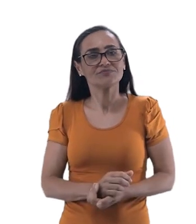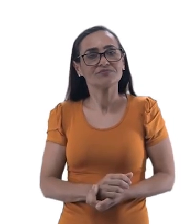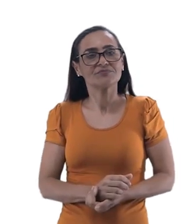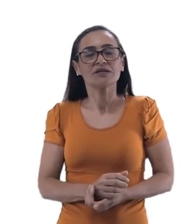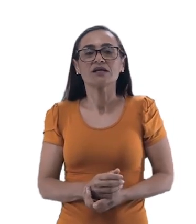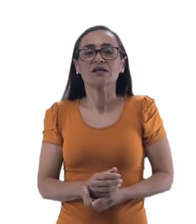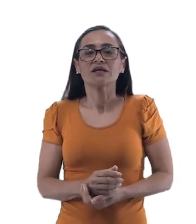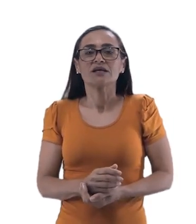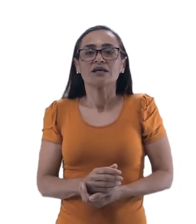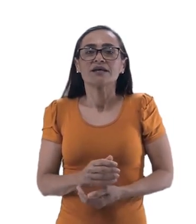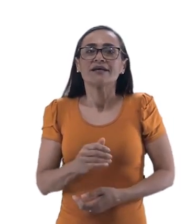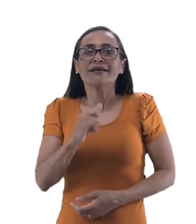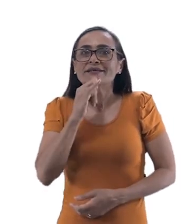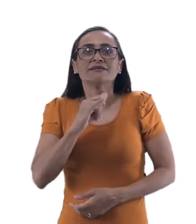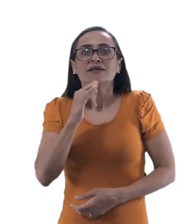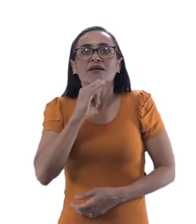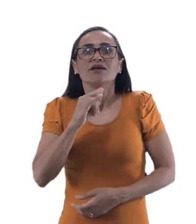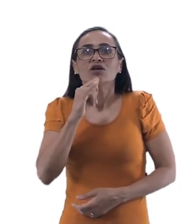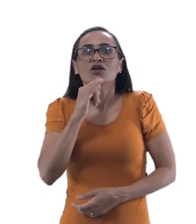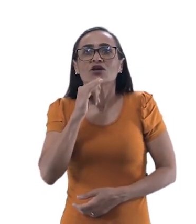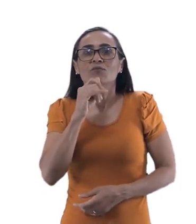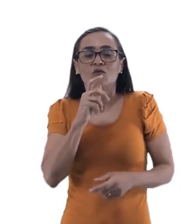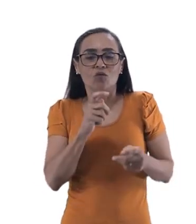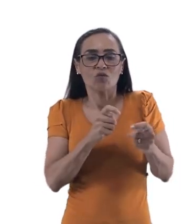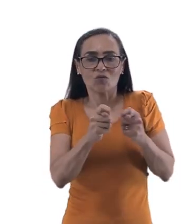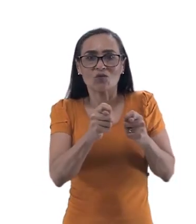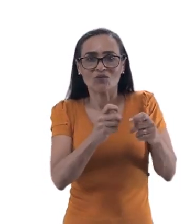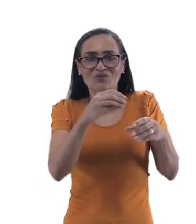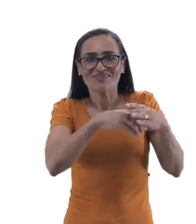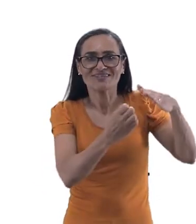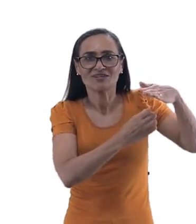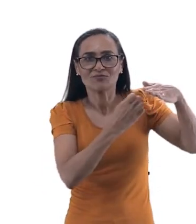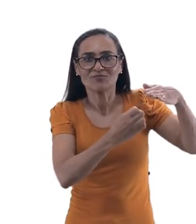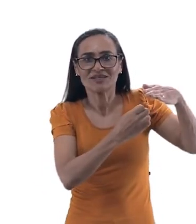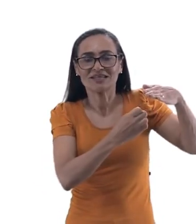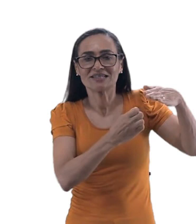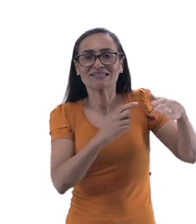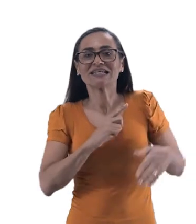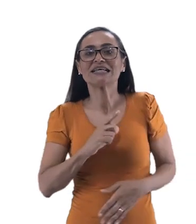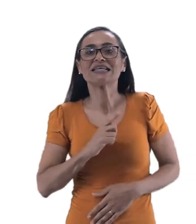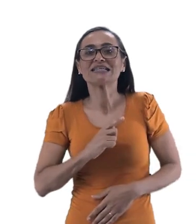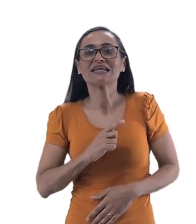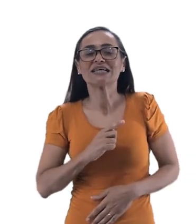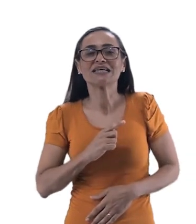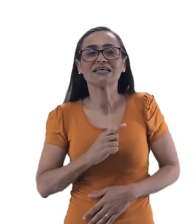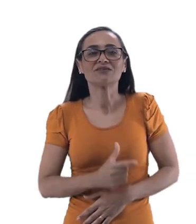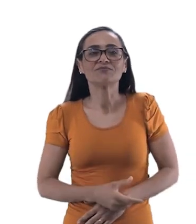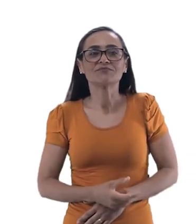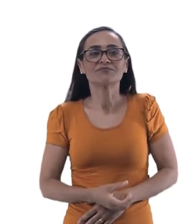recebidos. Tá? Então, diríamos que eu tenho nos controles internos identificado que eu tenho